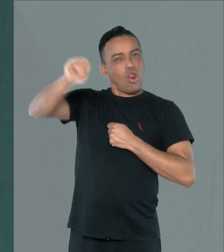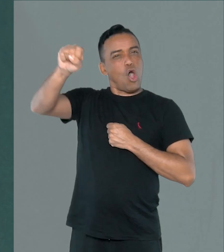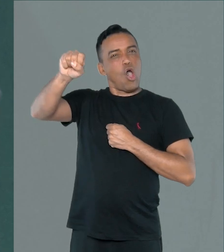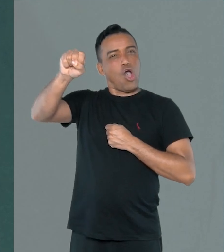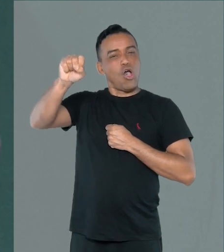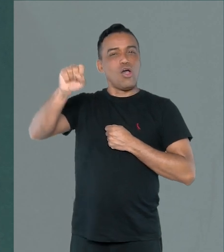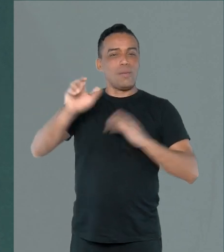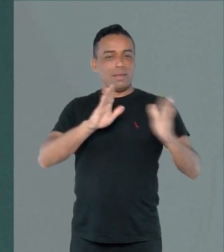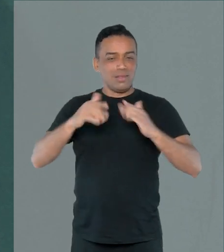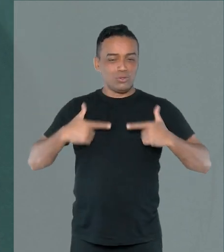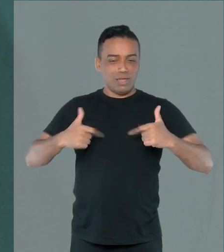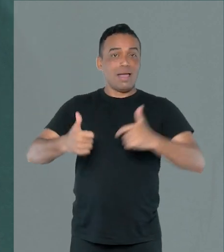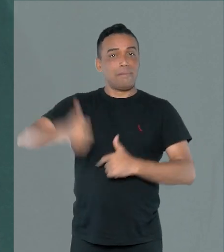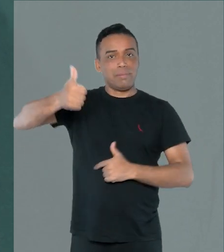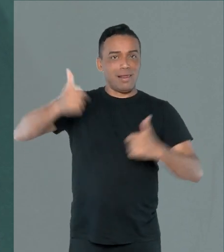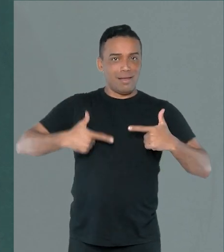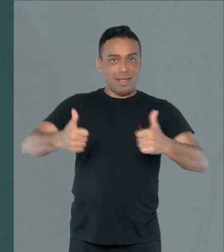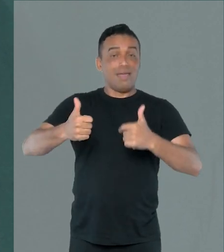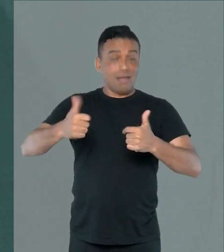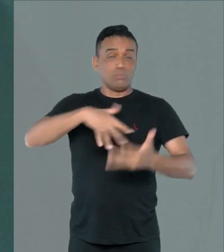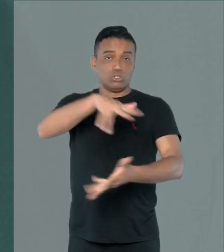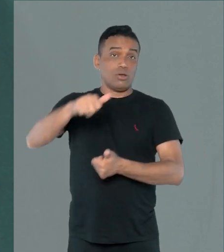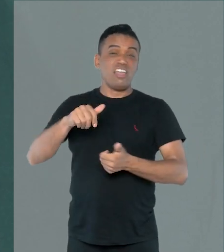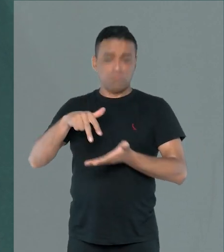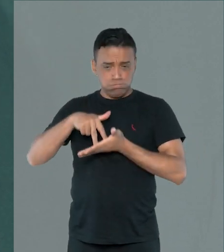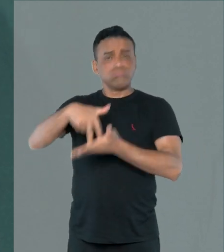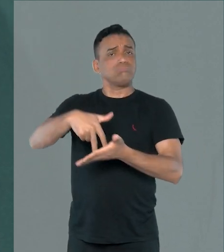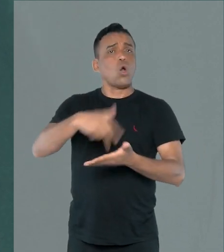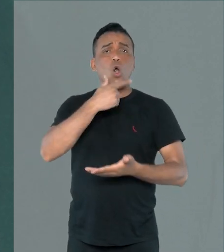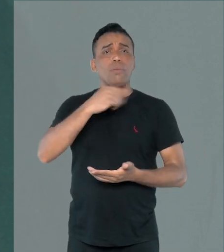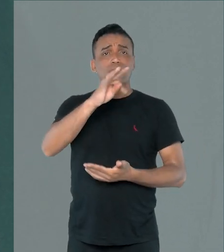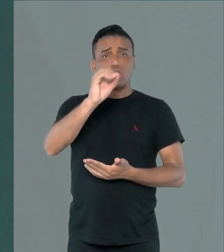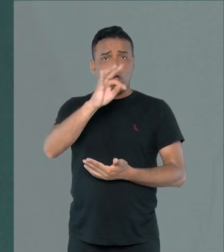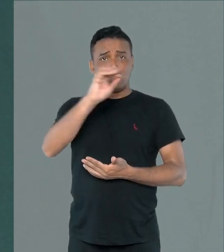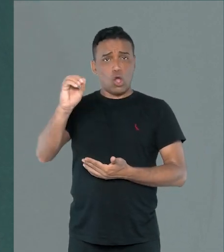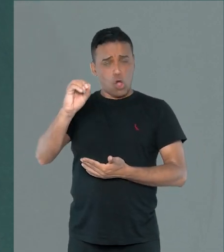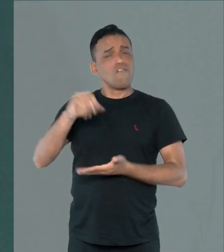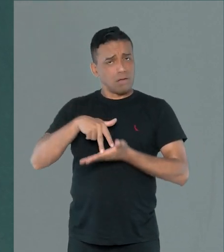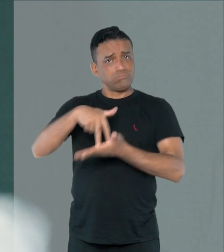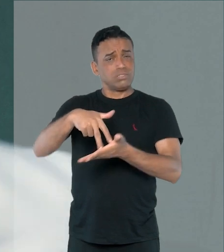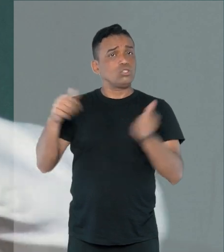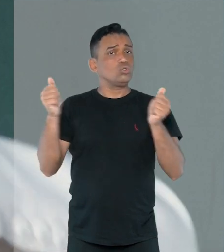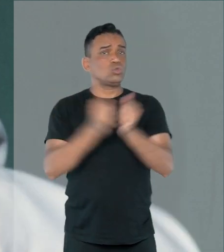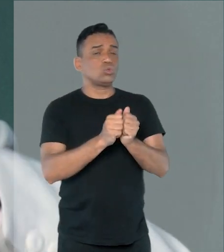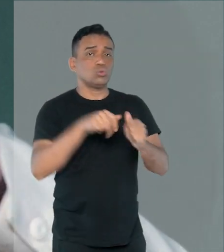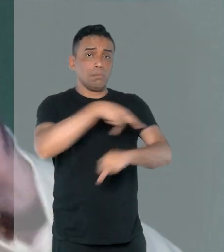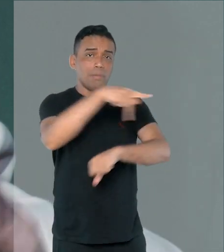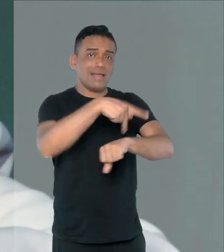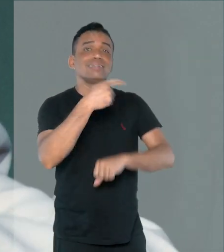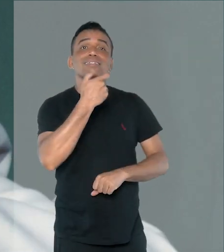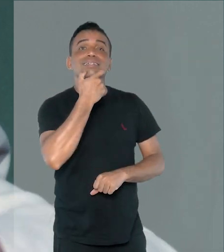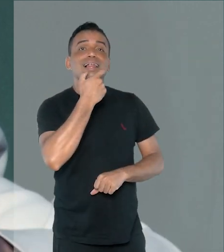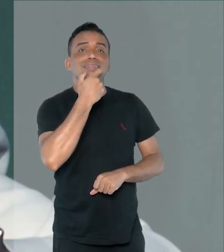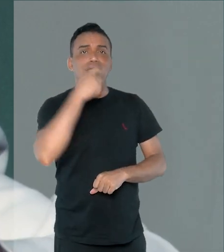sobre a Primeira Guerra Mundial. Ele vai para a linha de frente, né? Ele vai servir como os ingleses, que eram feras,